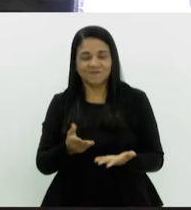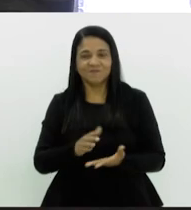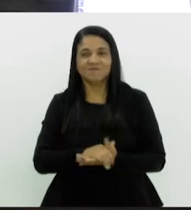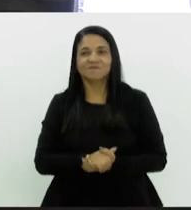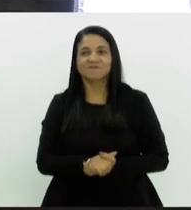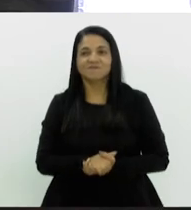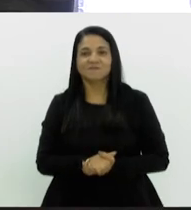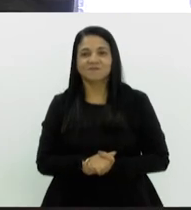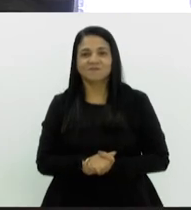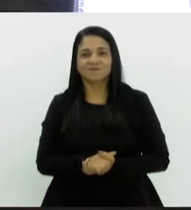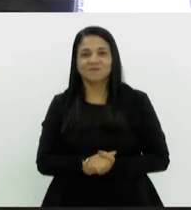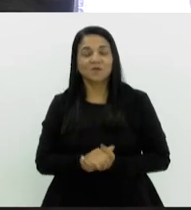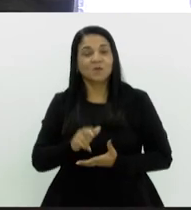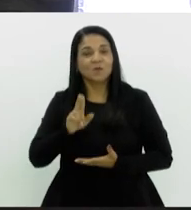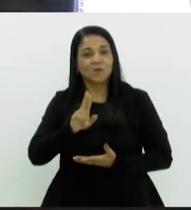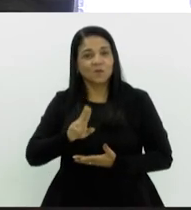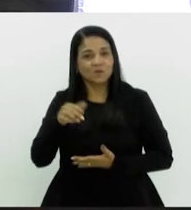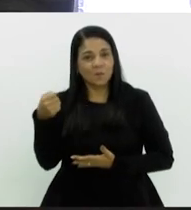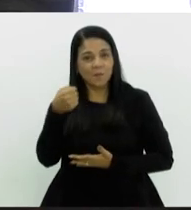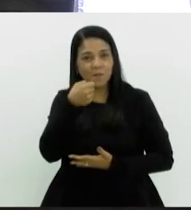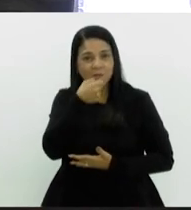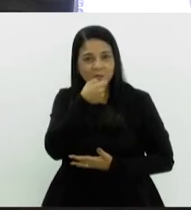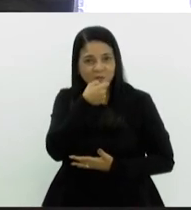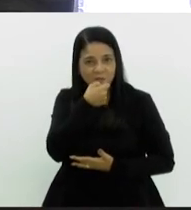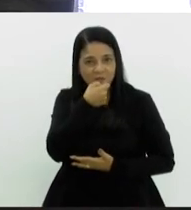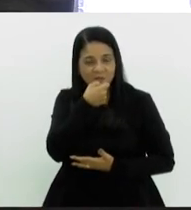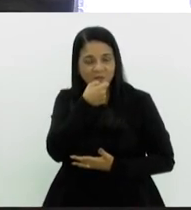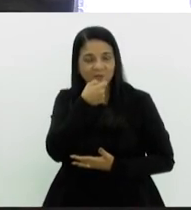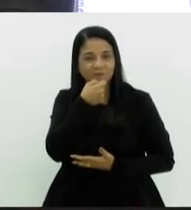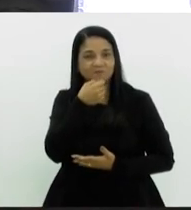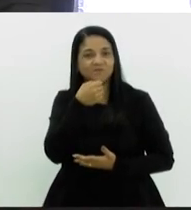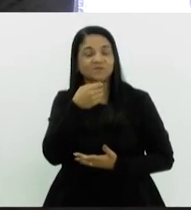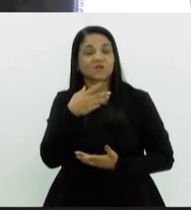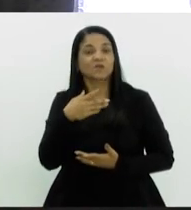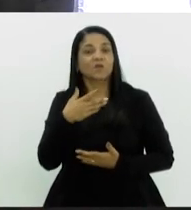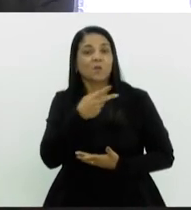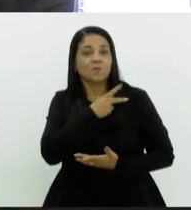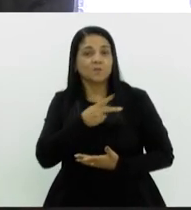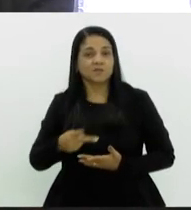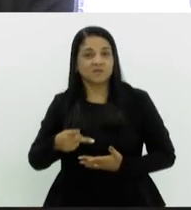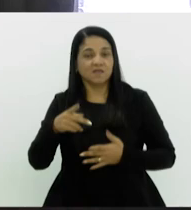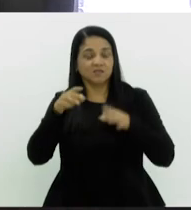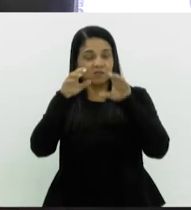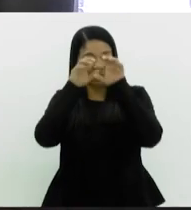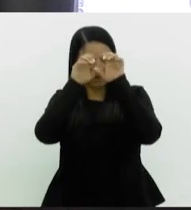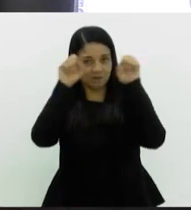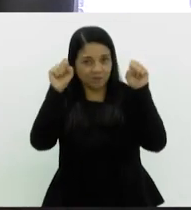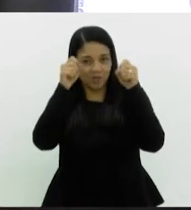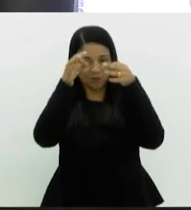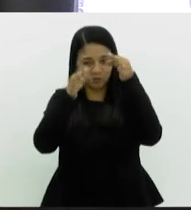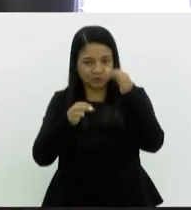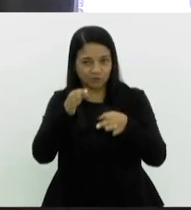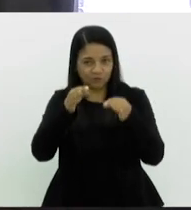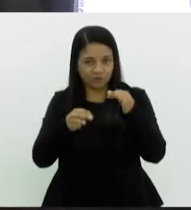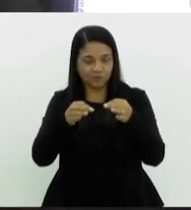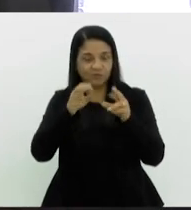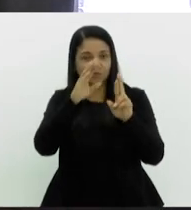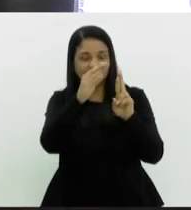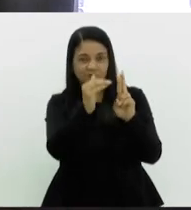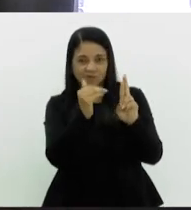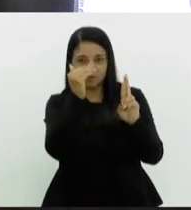os que vão fazer uso da palavra, passo para o nosso atual presidente do Tribunal de Justiça,